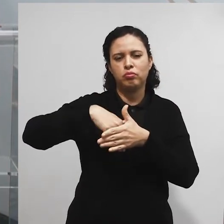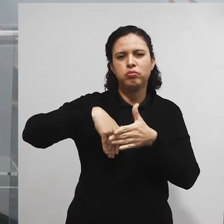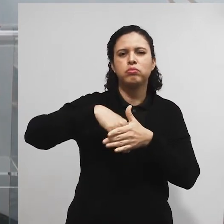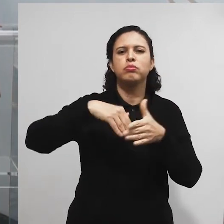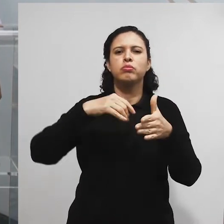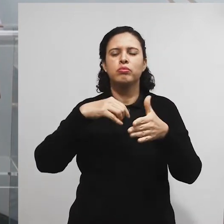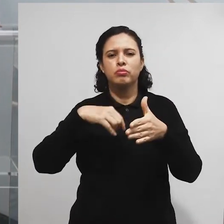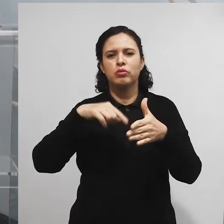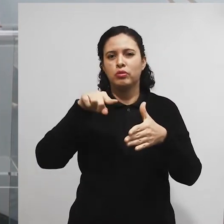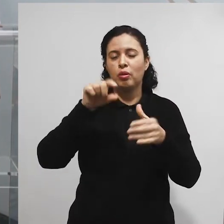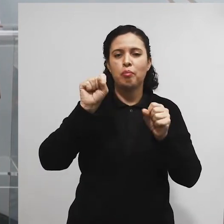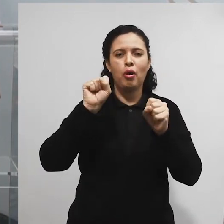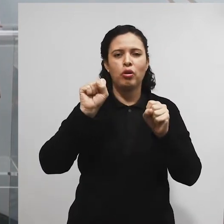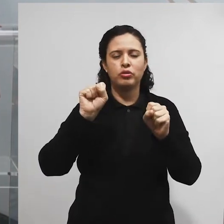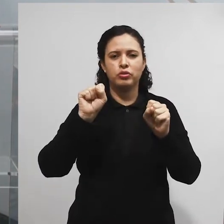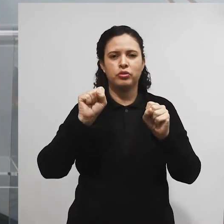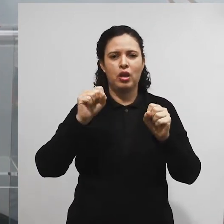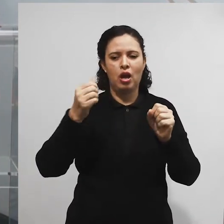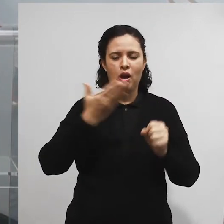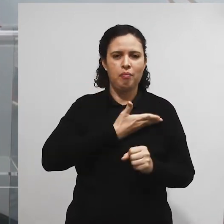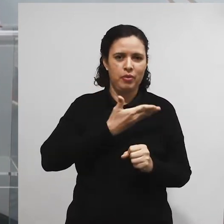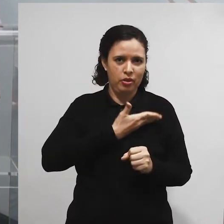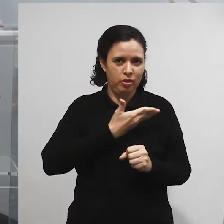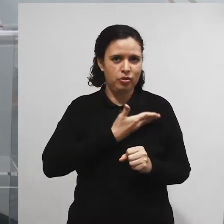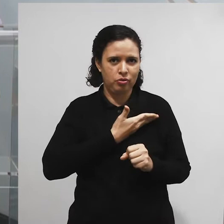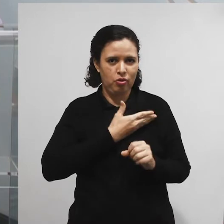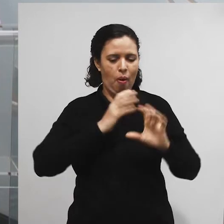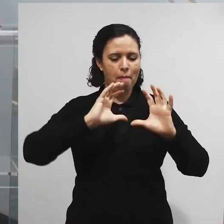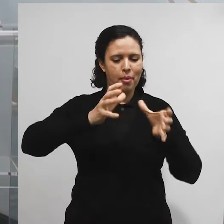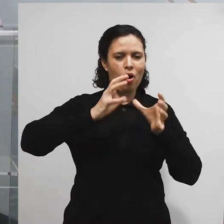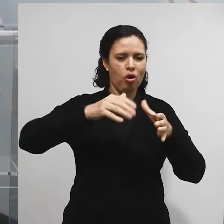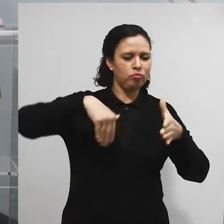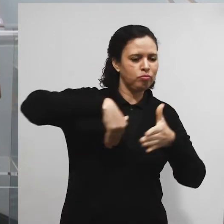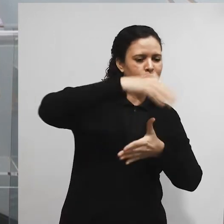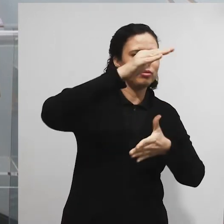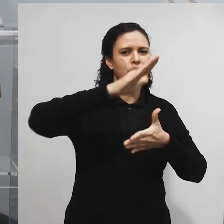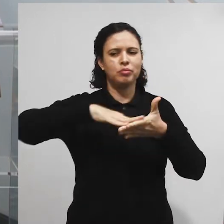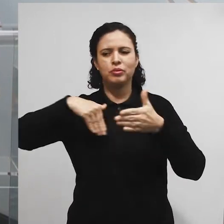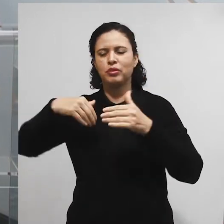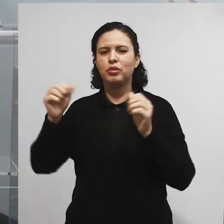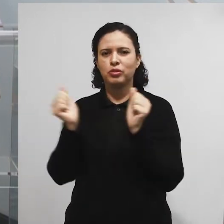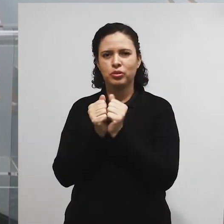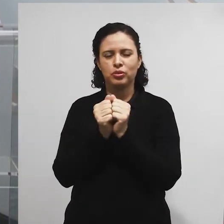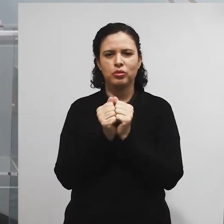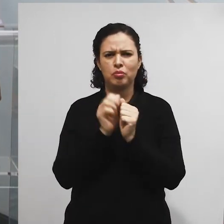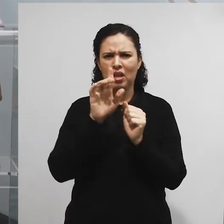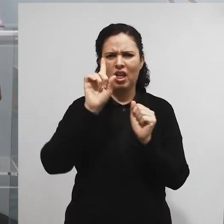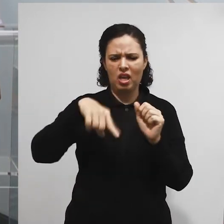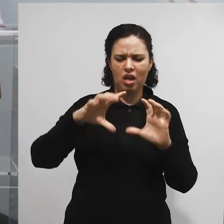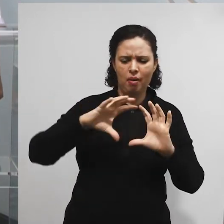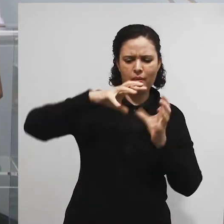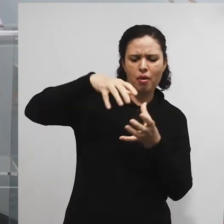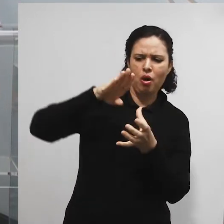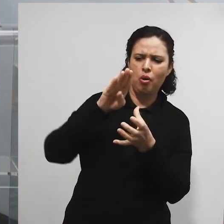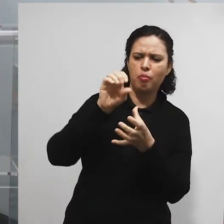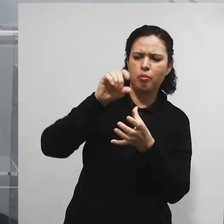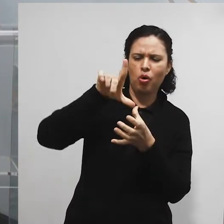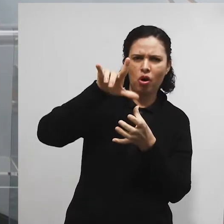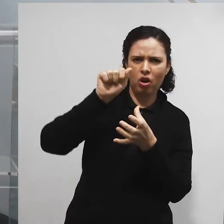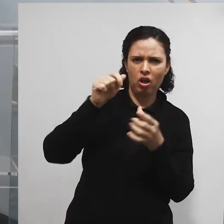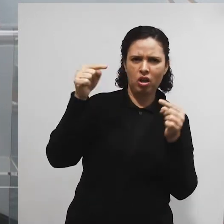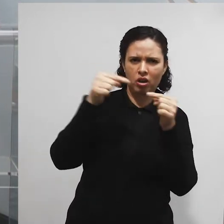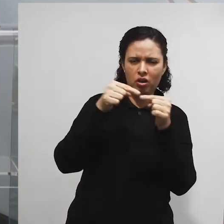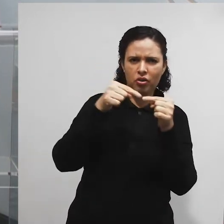com os amigos, pegar uma bola e chutar e falar que aquilo é futebol. Mas não é a bola que é o futebol, mas é o